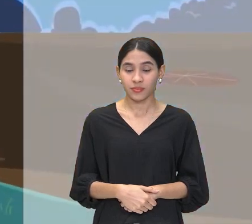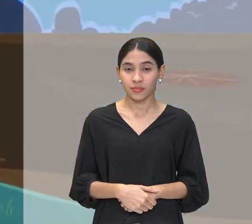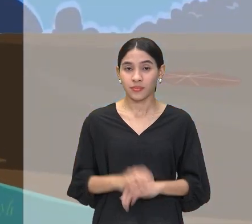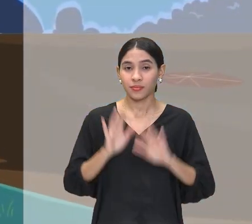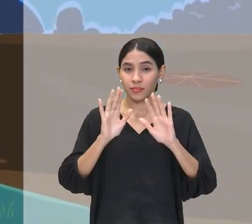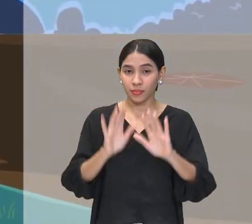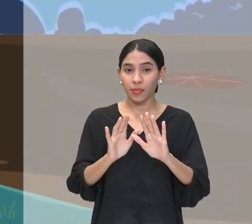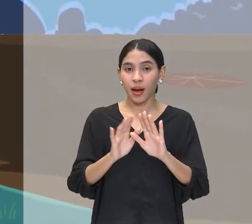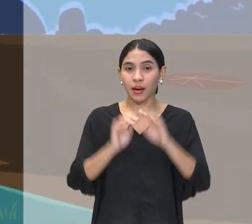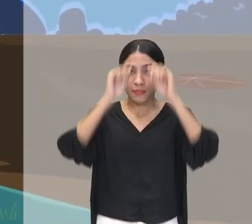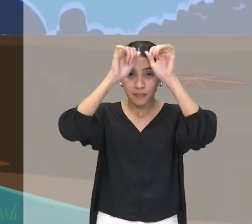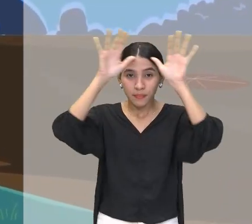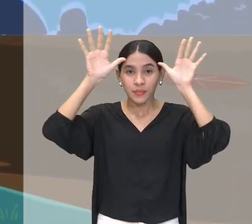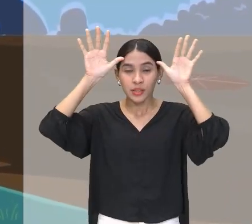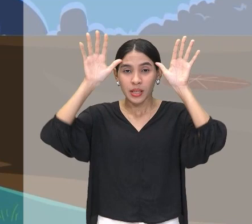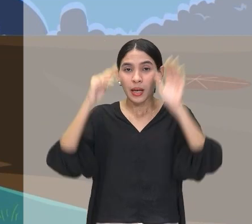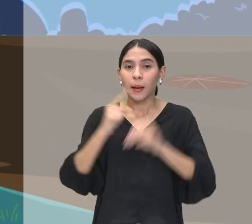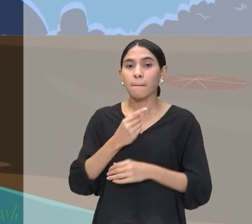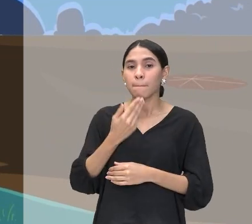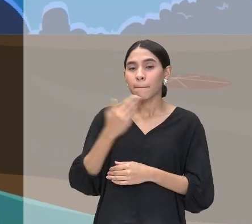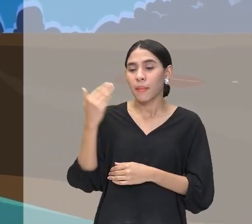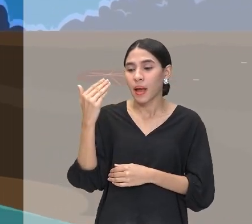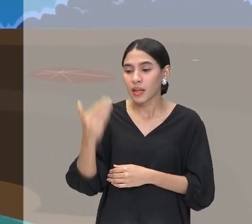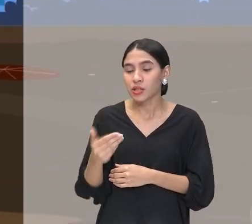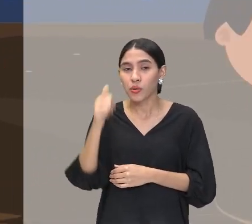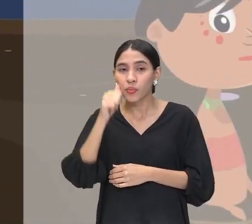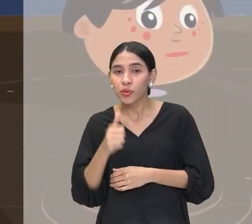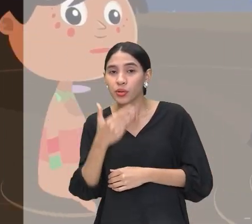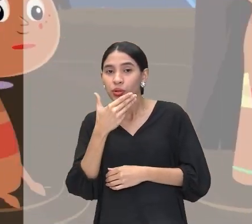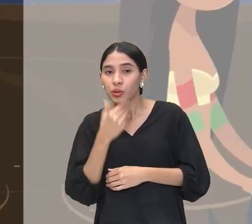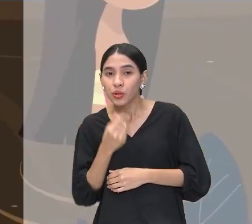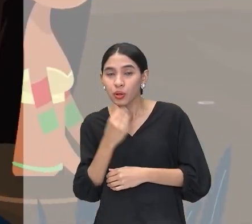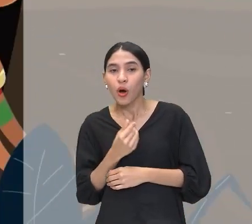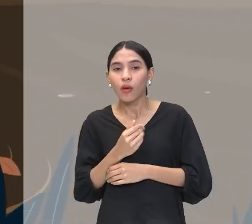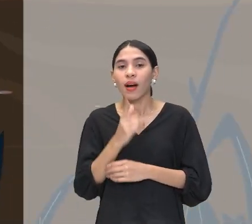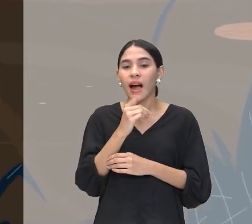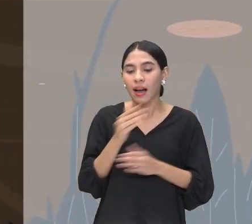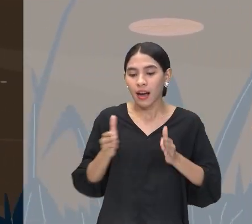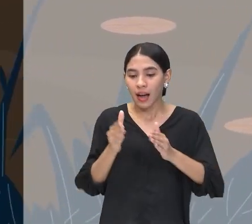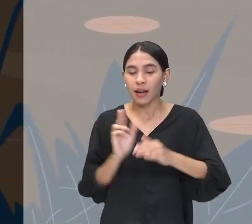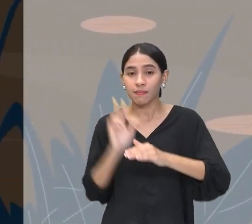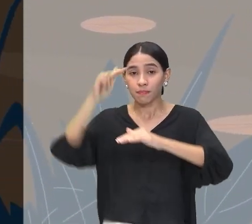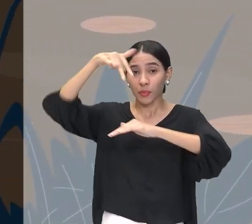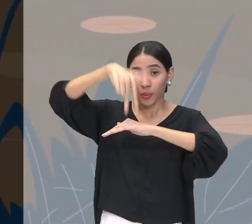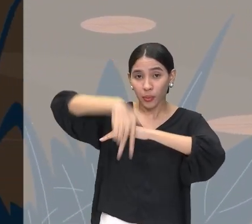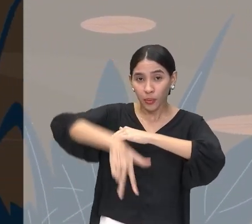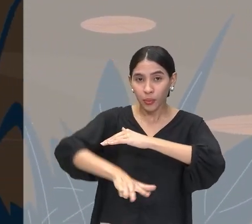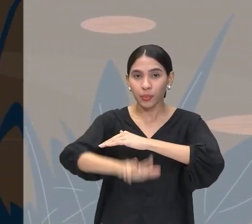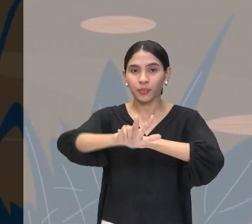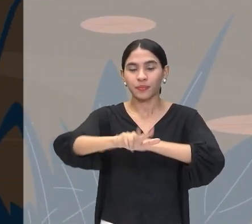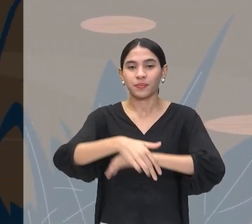Mas o pajé mandou a moça nova e o curumim tomar banho na beira do rio.